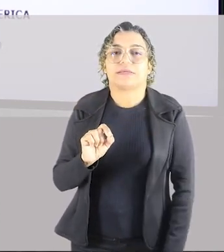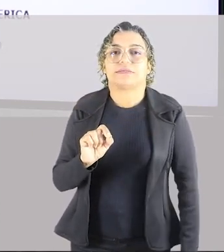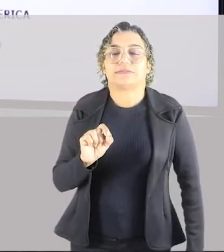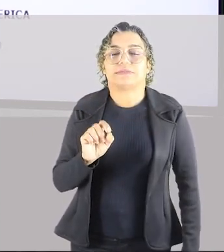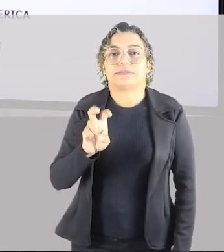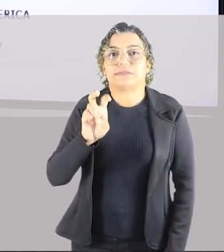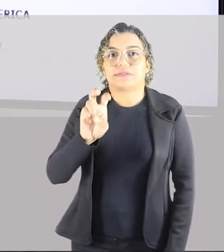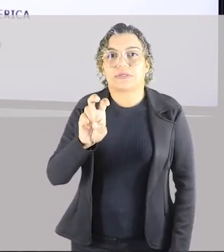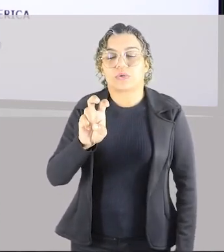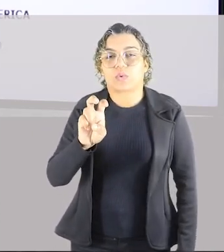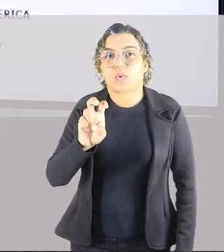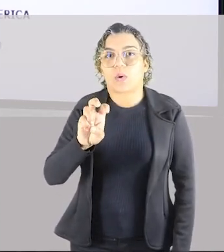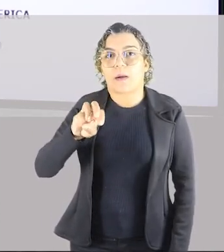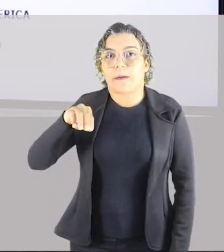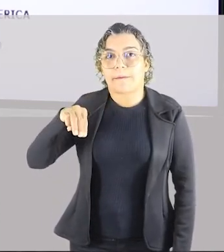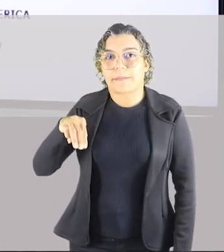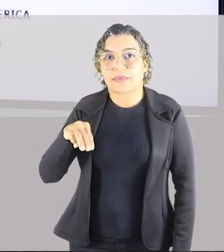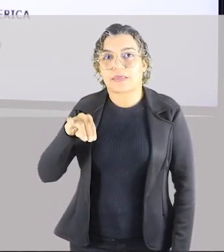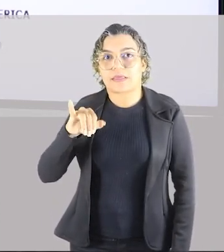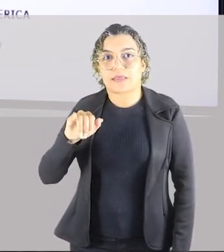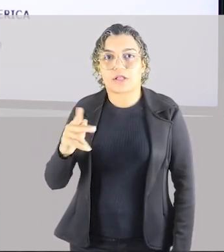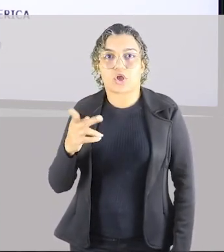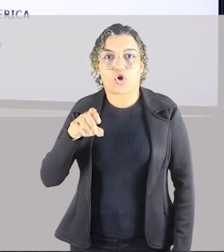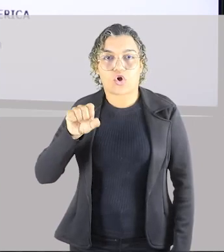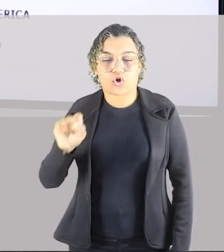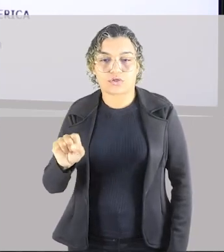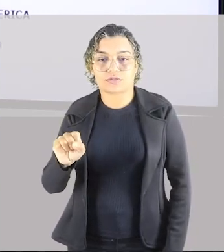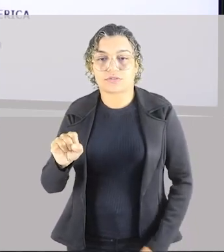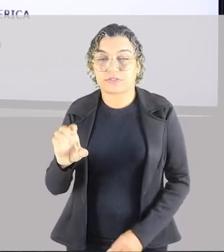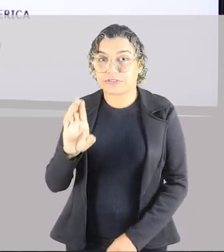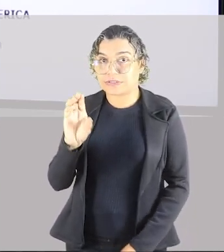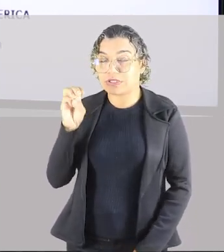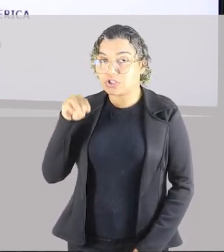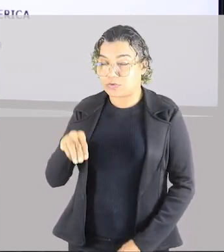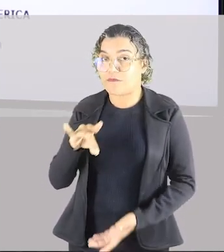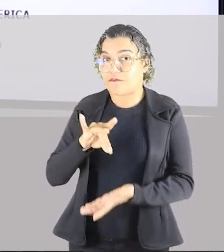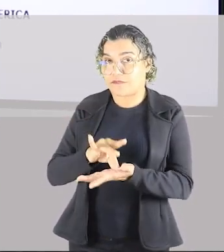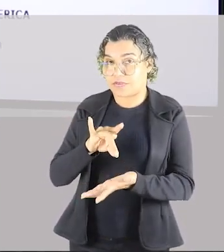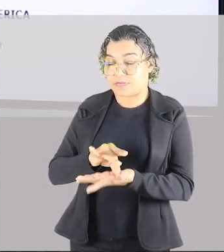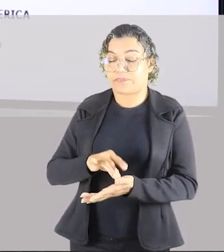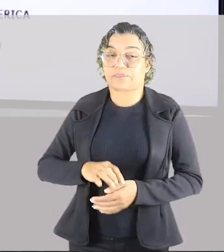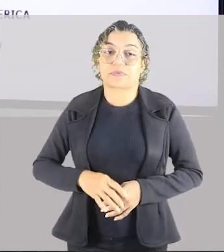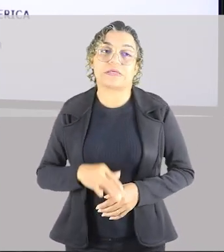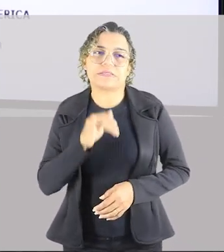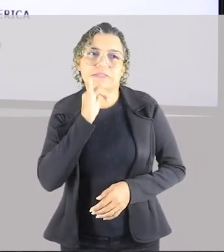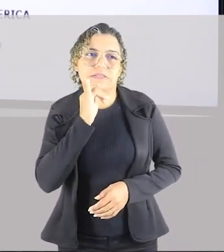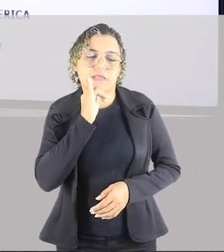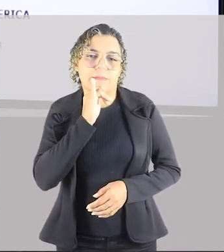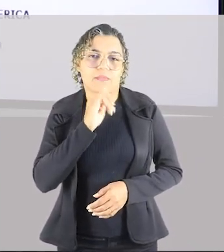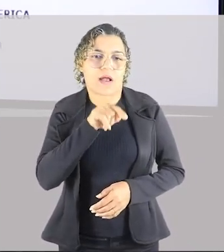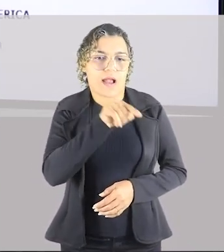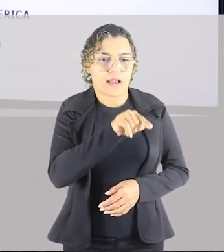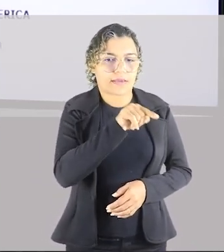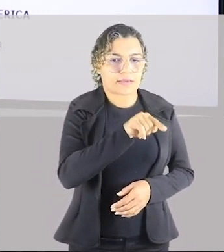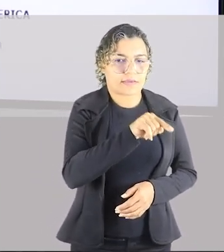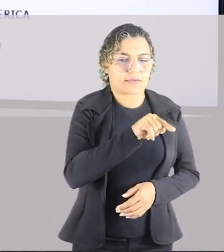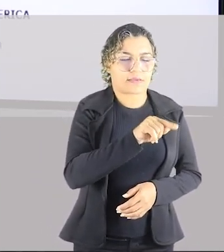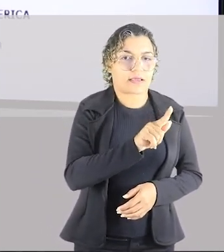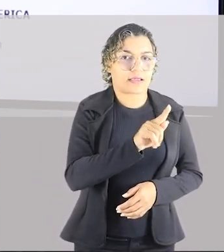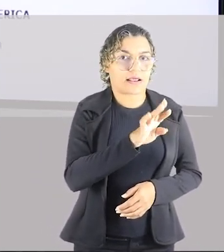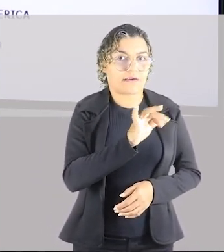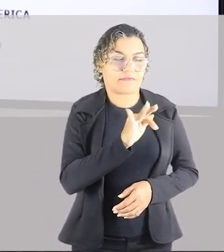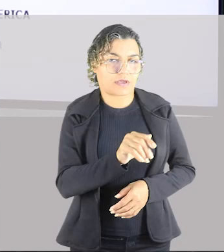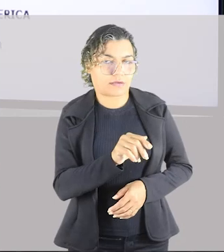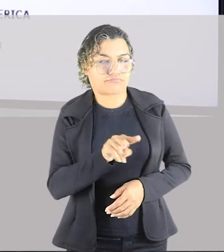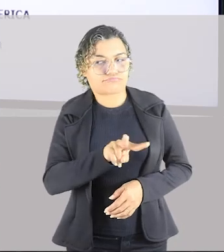de centímetros na vida real. Uma diferença importante entre a escala gráfica e a escala numérica